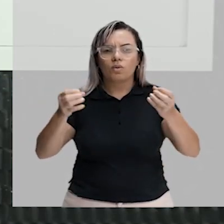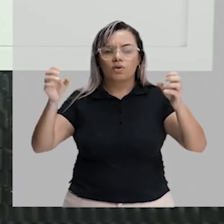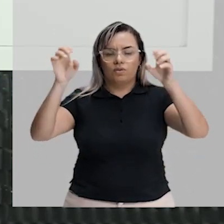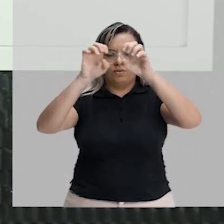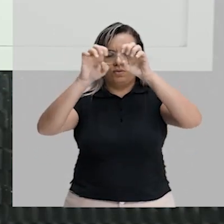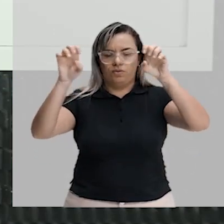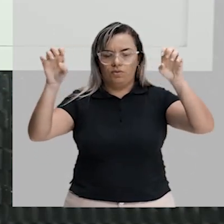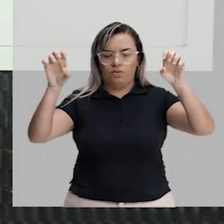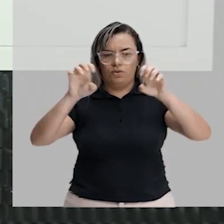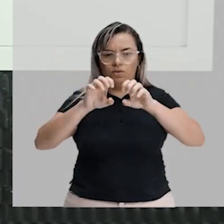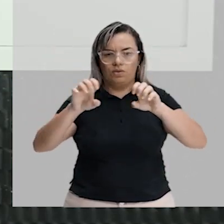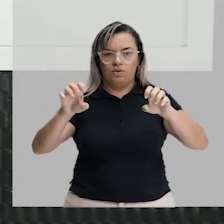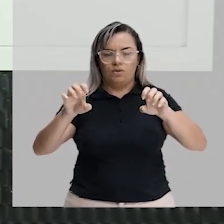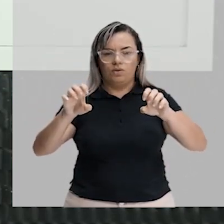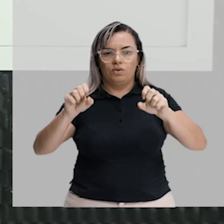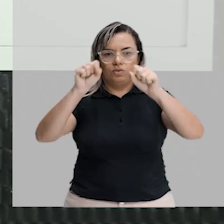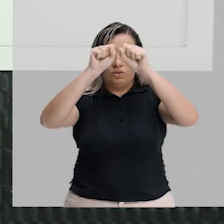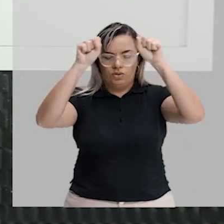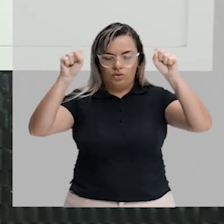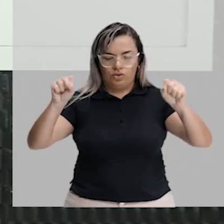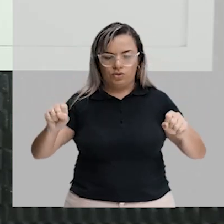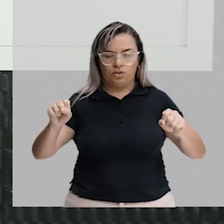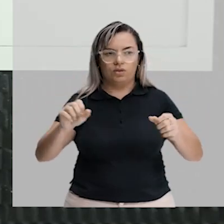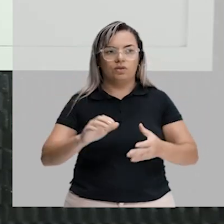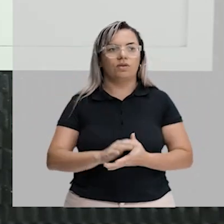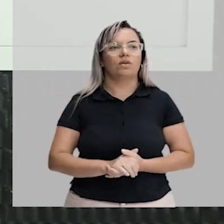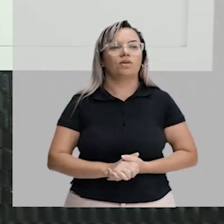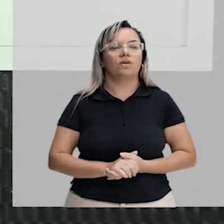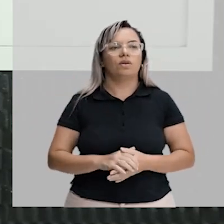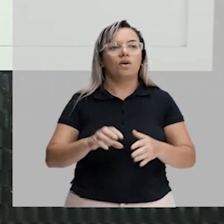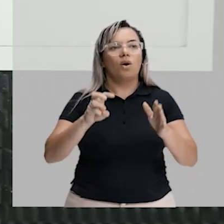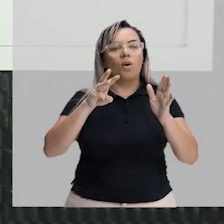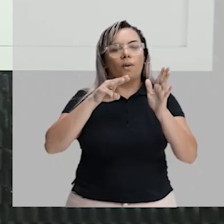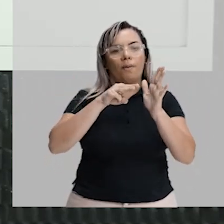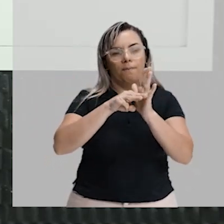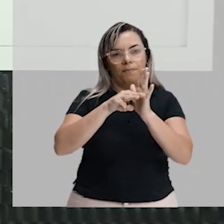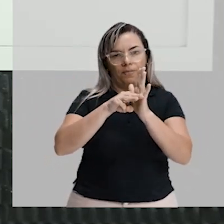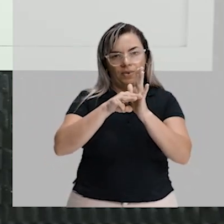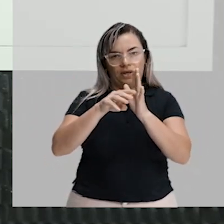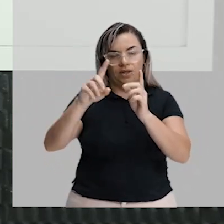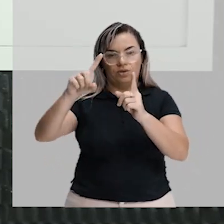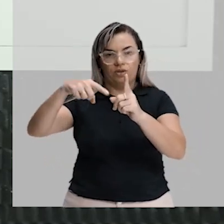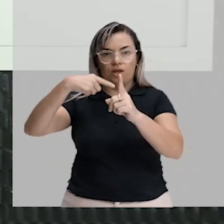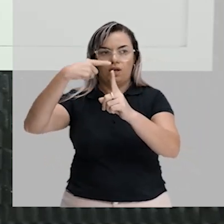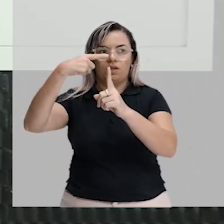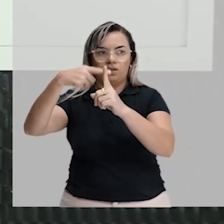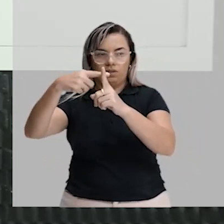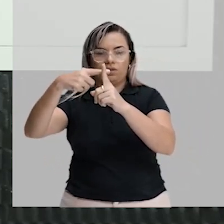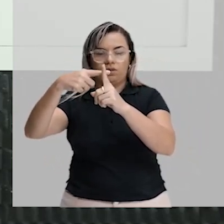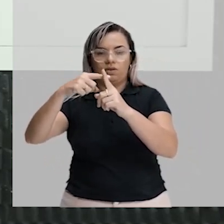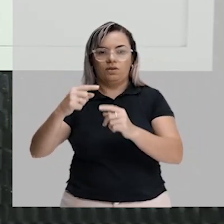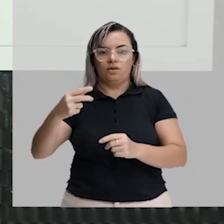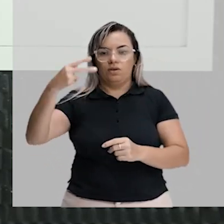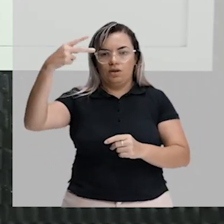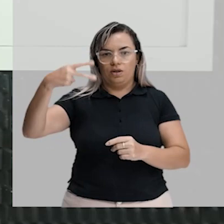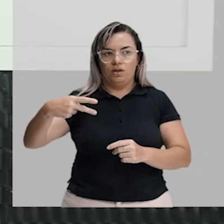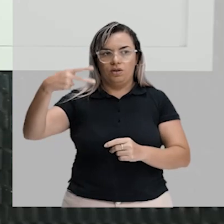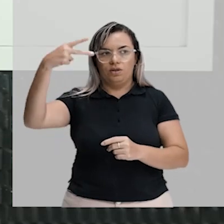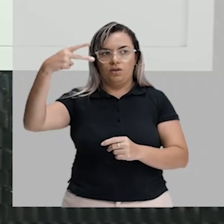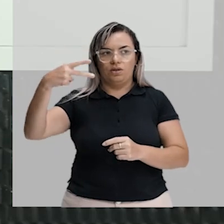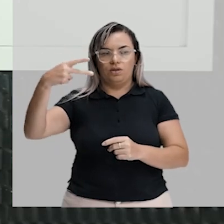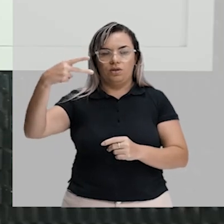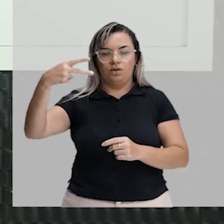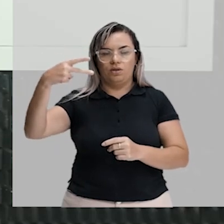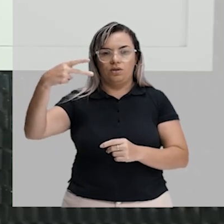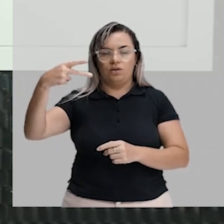adição, método da comparação. Eu vou usar o método da adição e vou multiplicar essa equação por menos 1. Por quê?